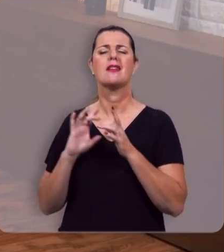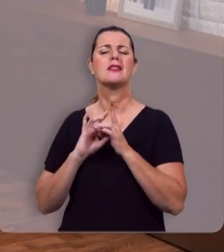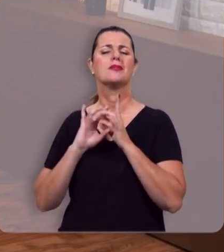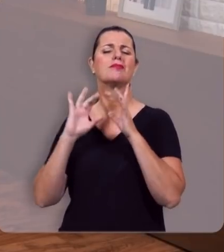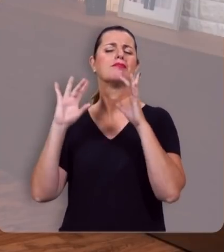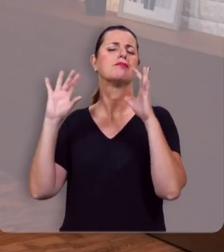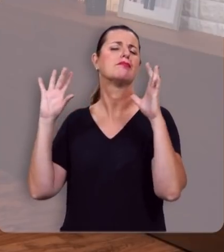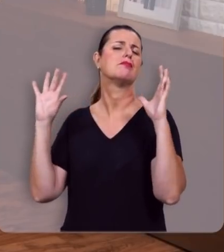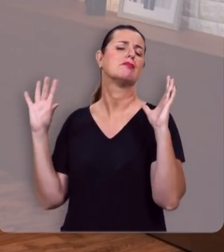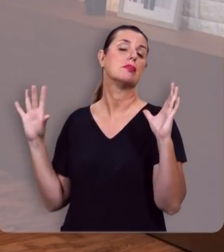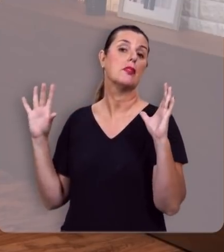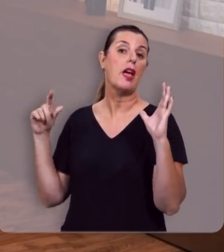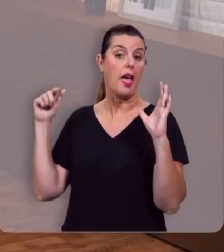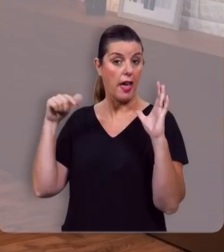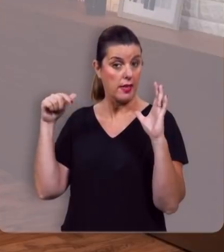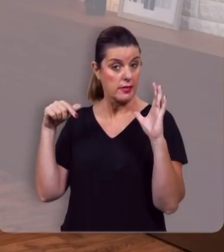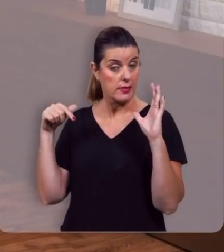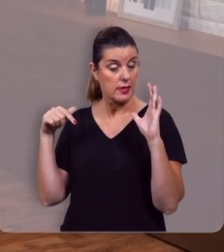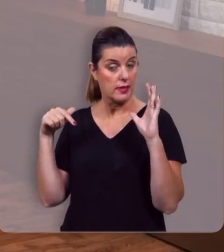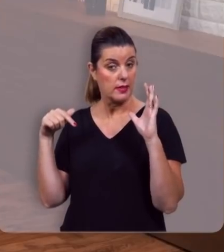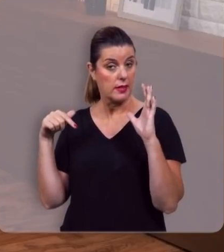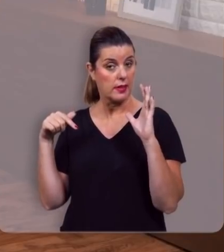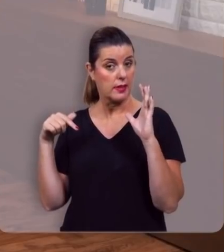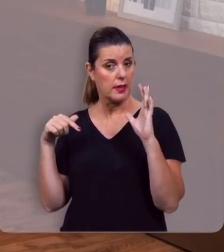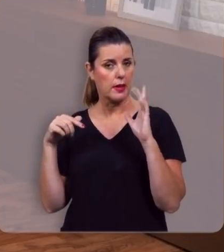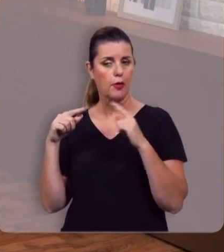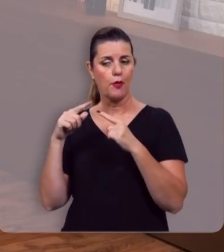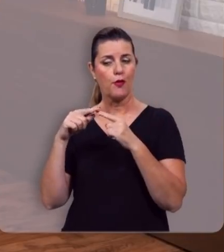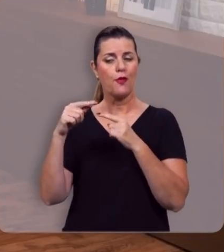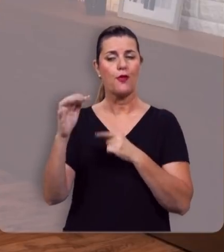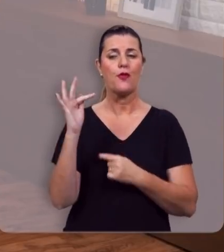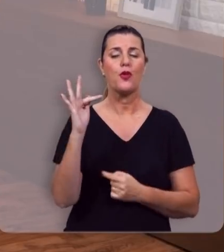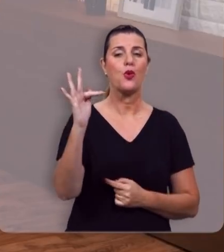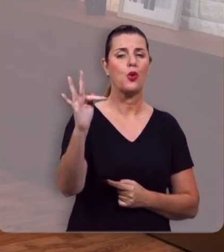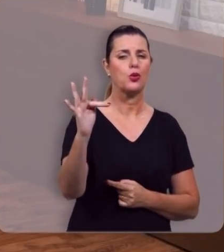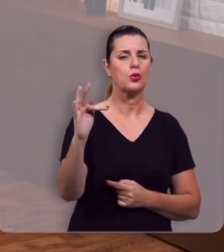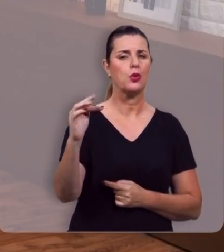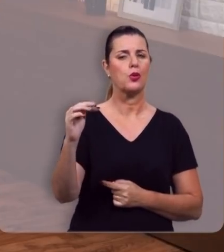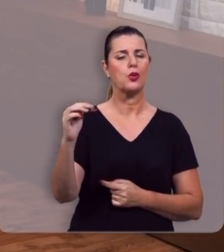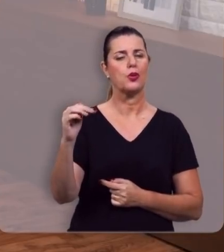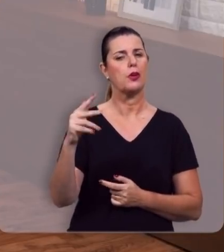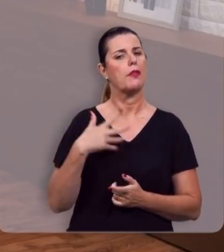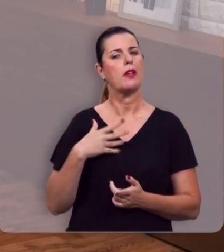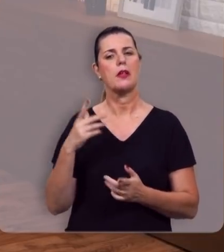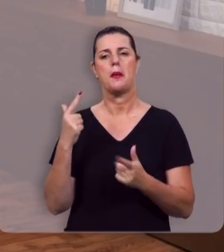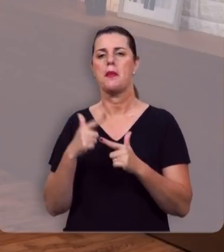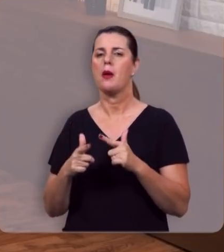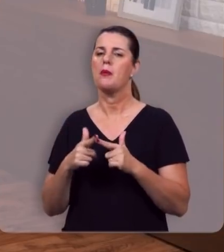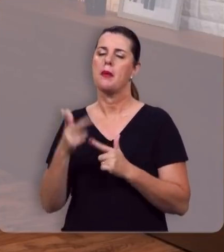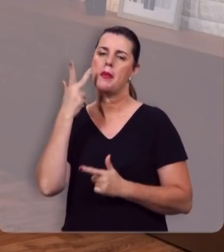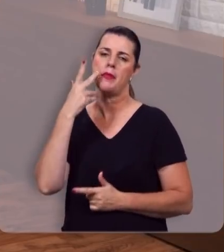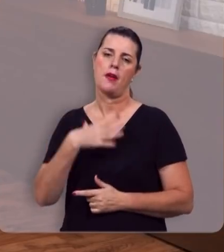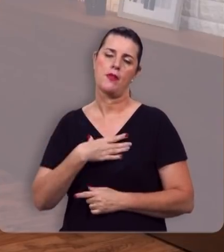este afrouxamento, mais tarde vai custar um preço muito alto para esses filhos.